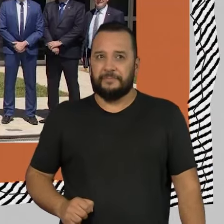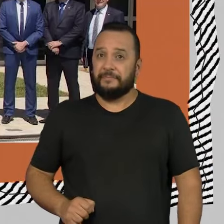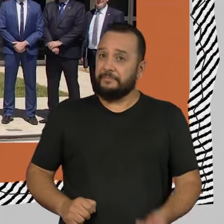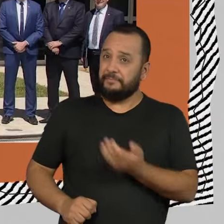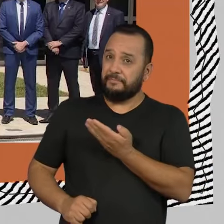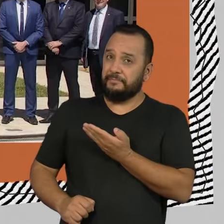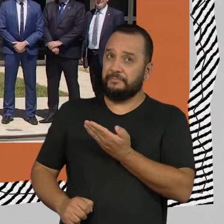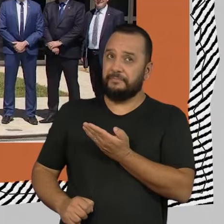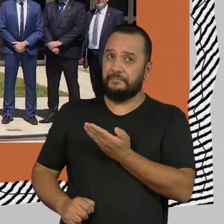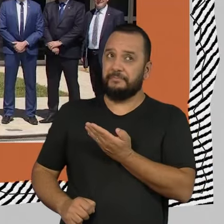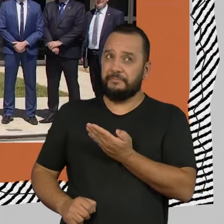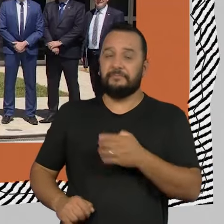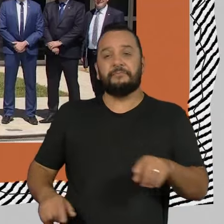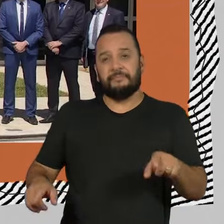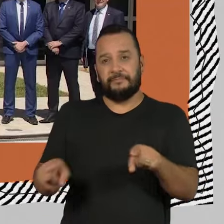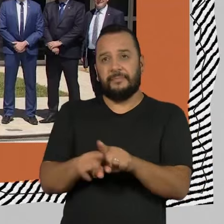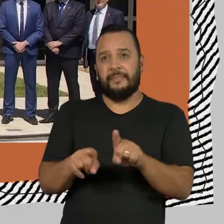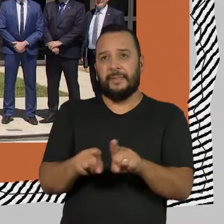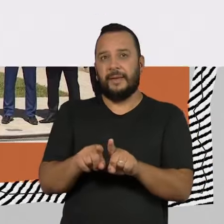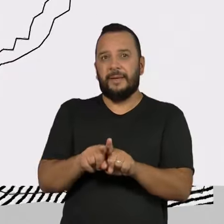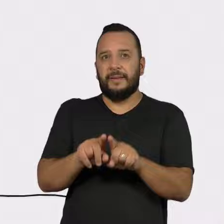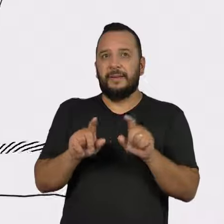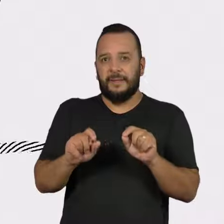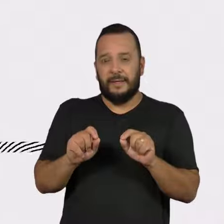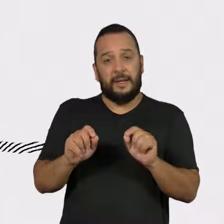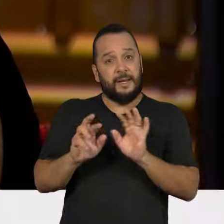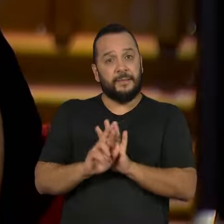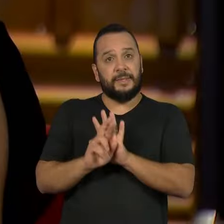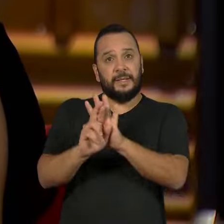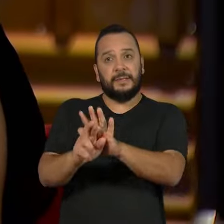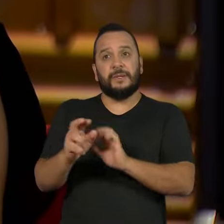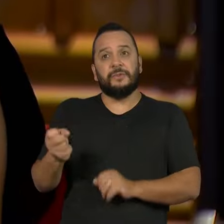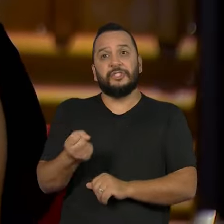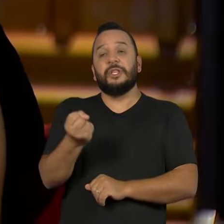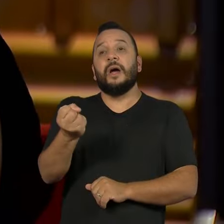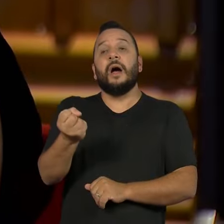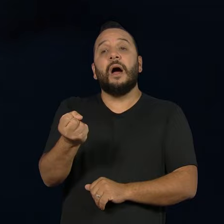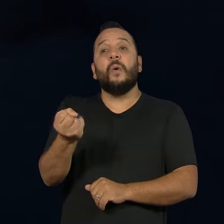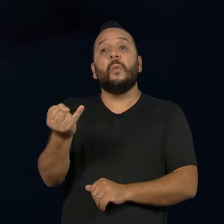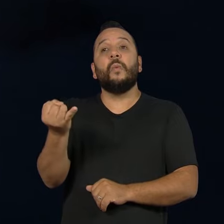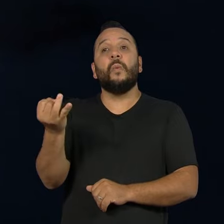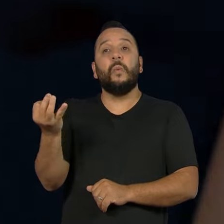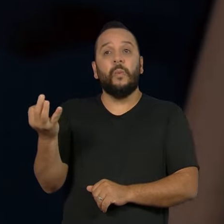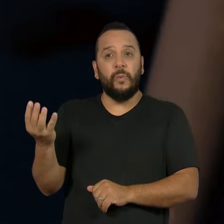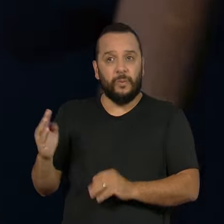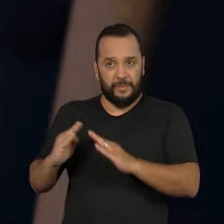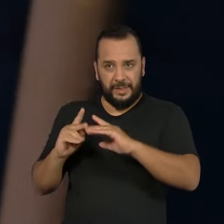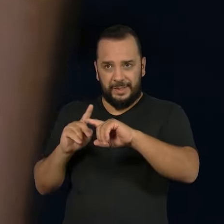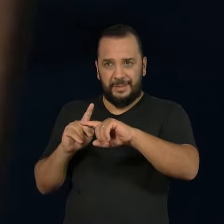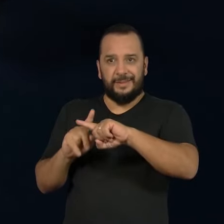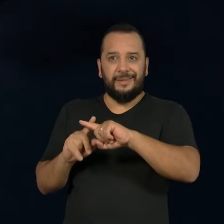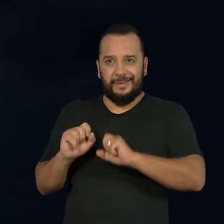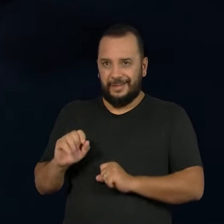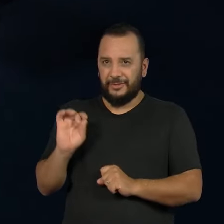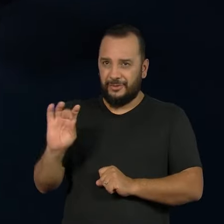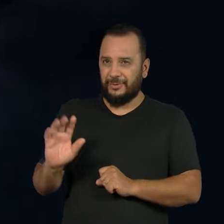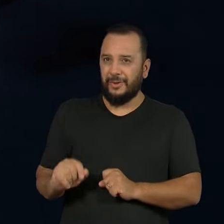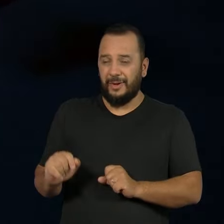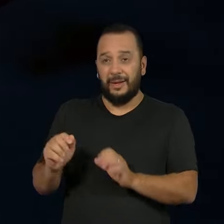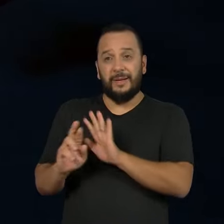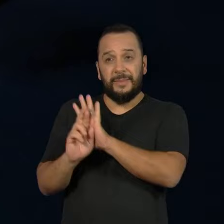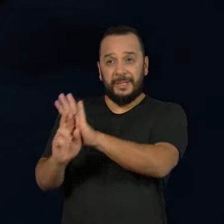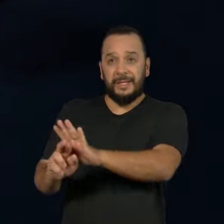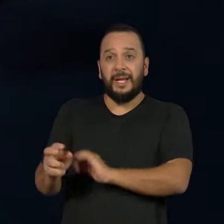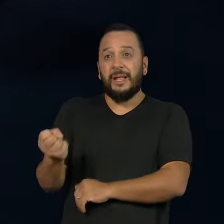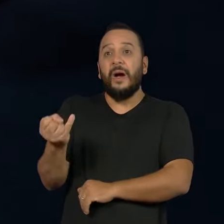e a foto especialmente eh eh na representação de algumas denominações alguns Campos institucionais organizados evangélicos a gente tá falando Especialmente